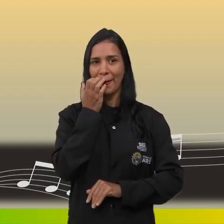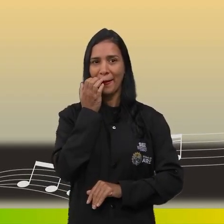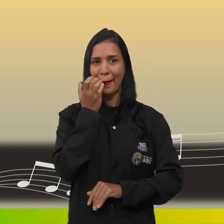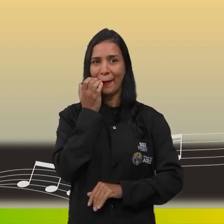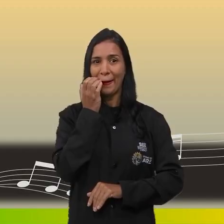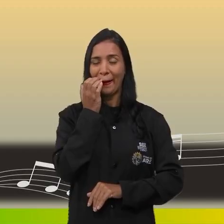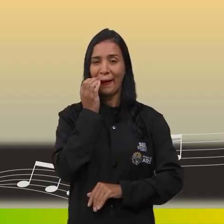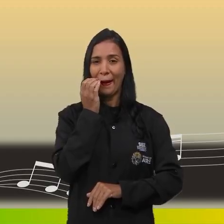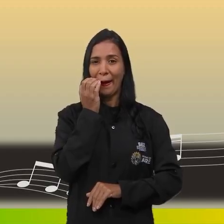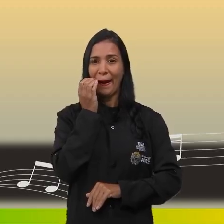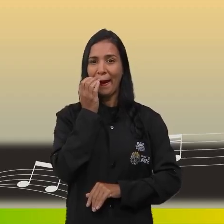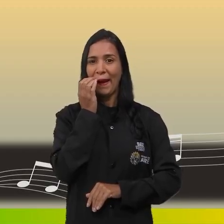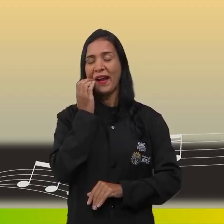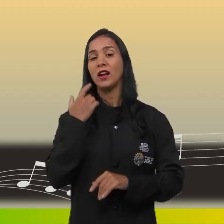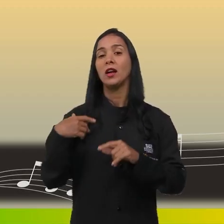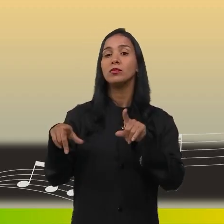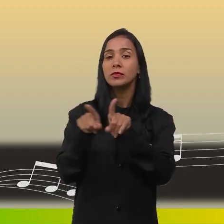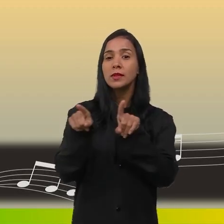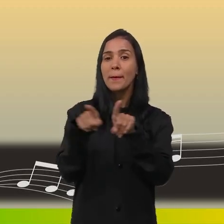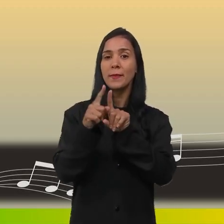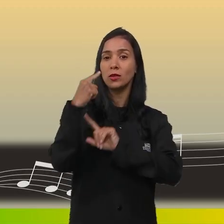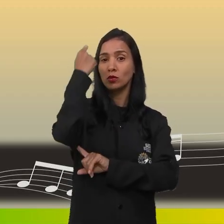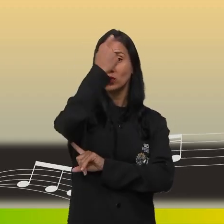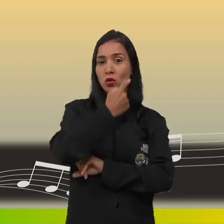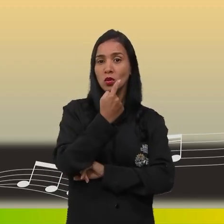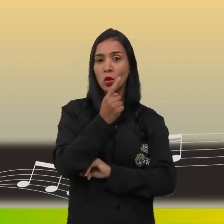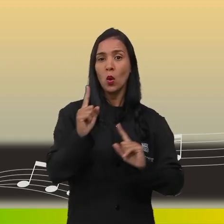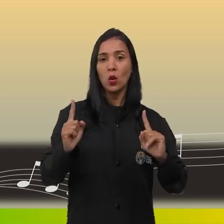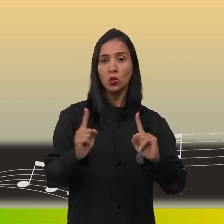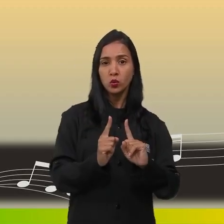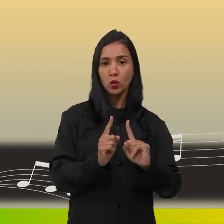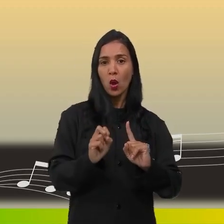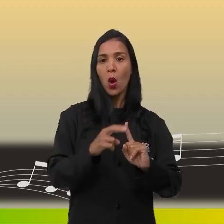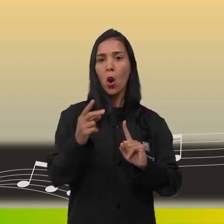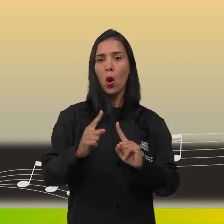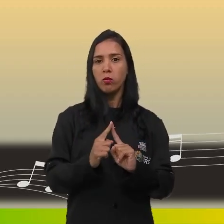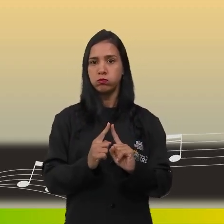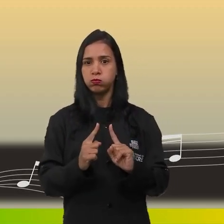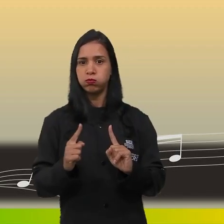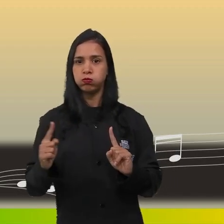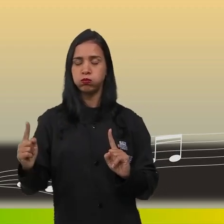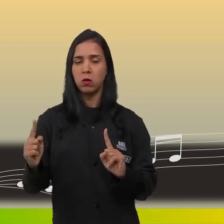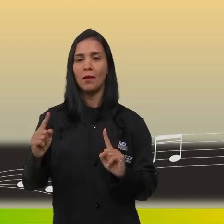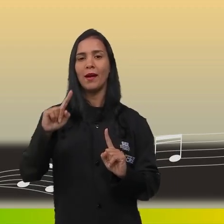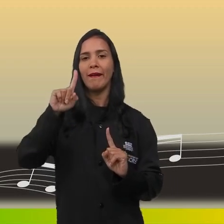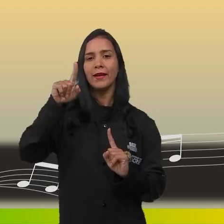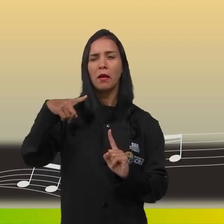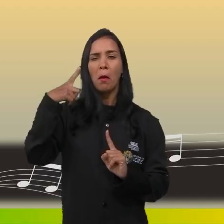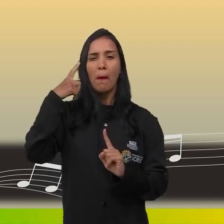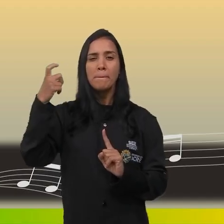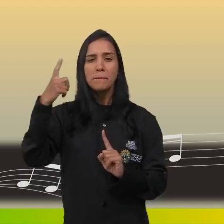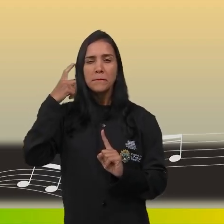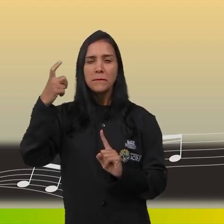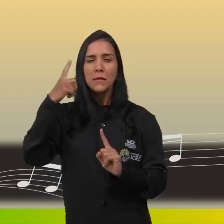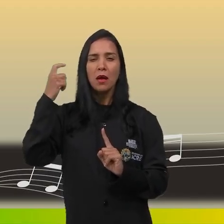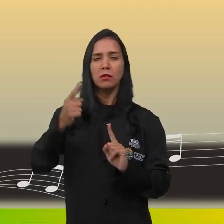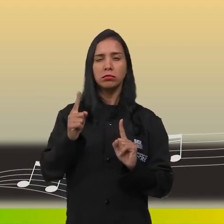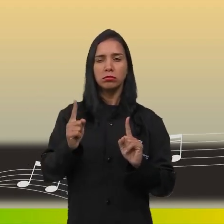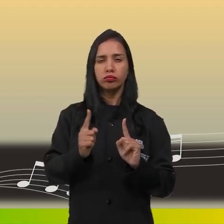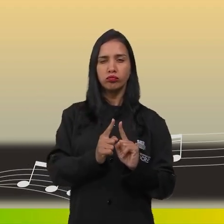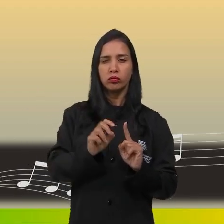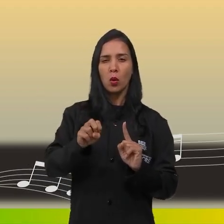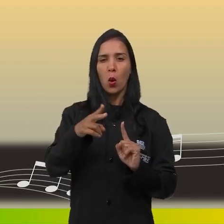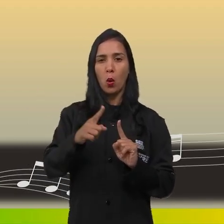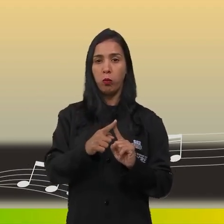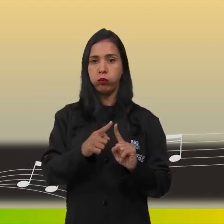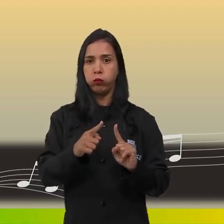E a duração, longa e curta. A duração é o tempo que o som permanece em nossos ouvidos, isto é, se o som é